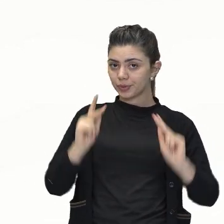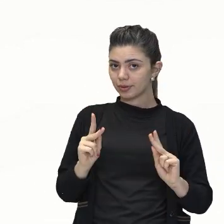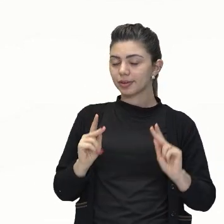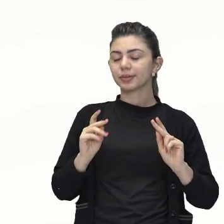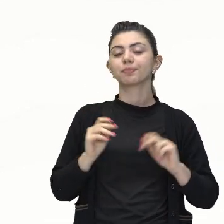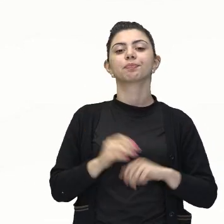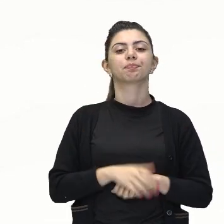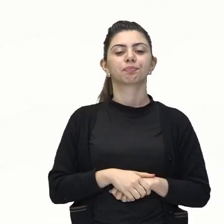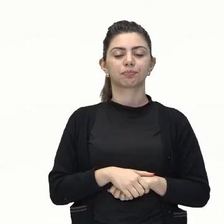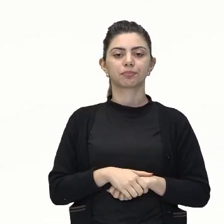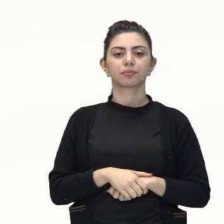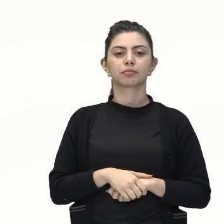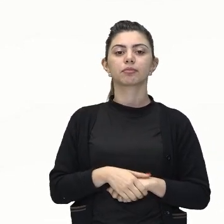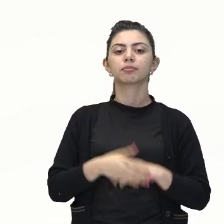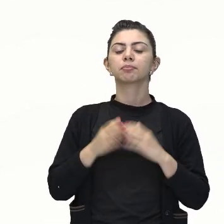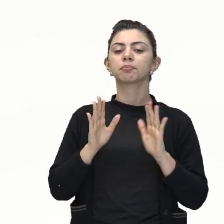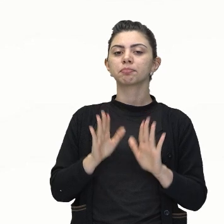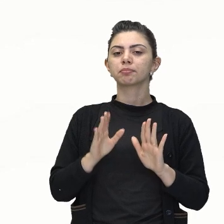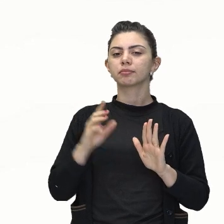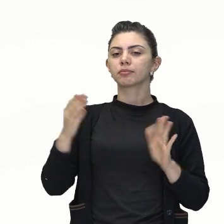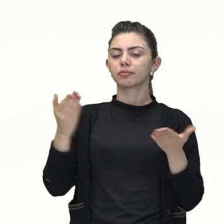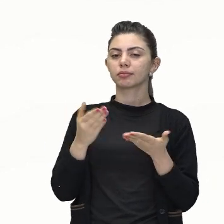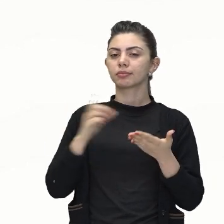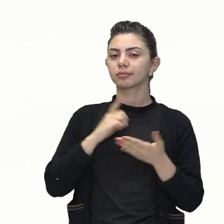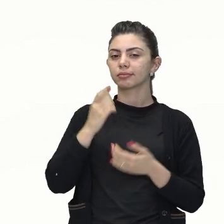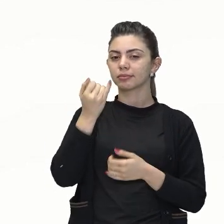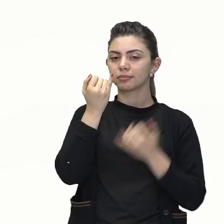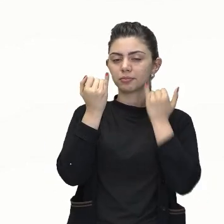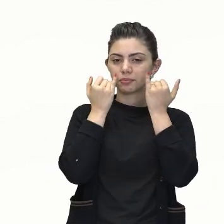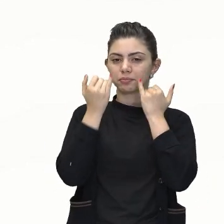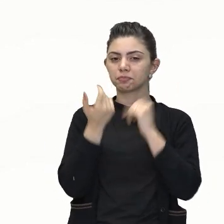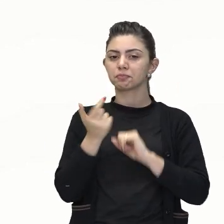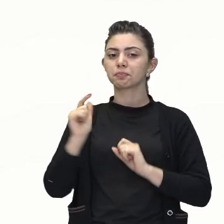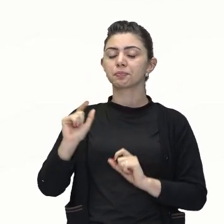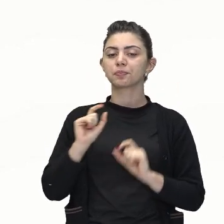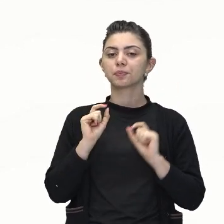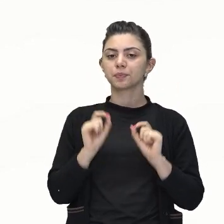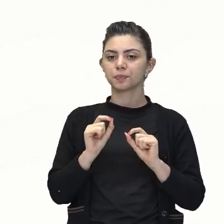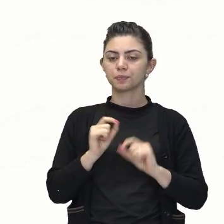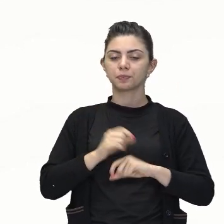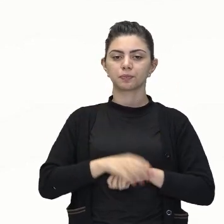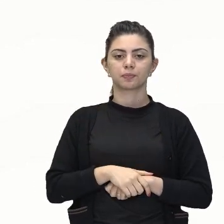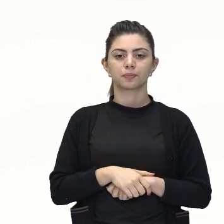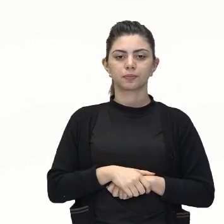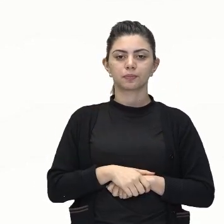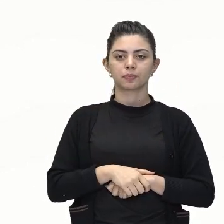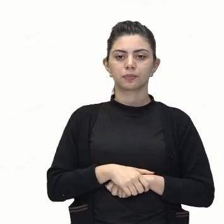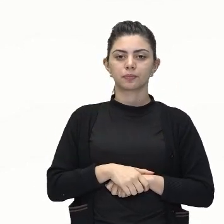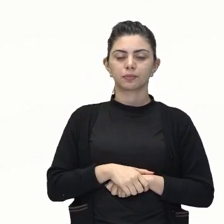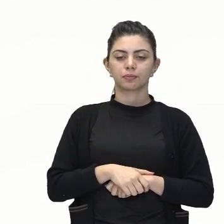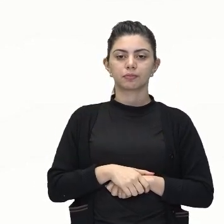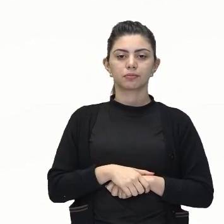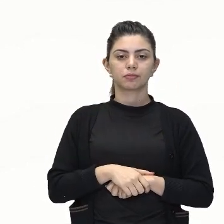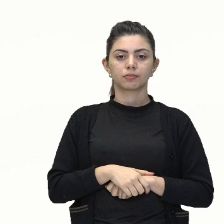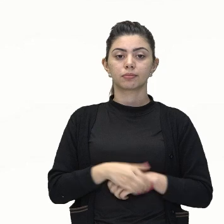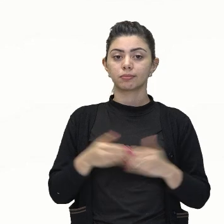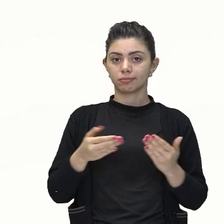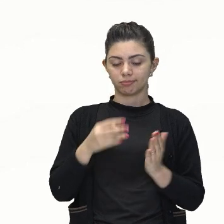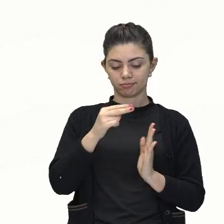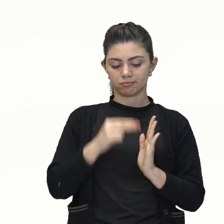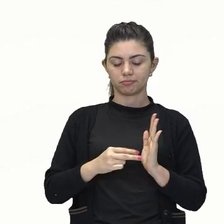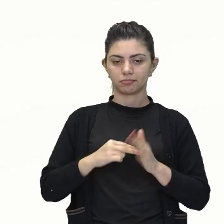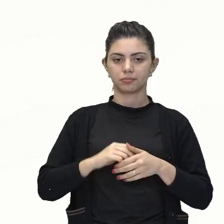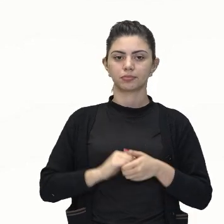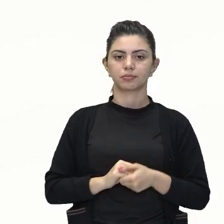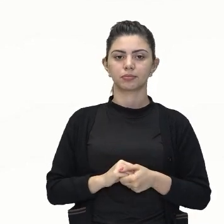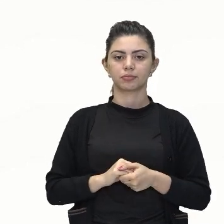Beleza. Tendo em mãos agora a área desse campo, o que vai acontecer, pessoal? Vamos para a leitura do texto.